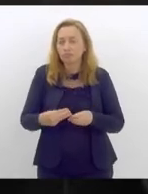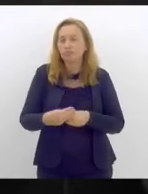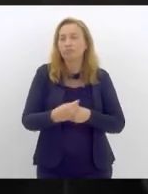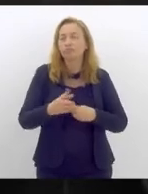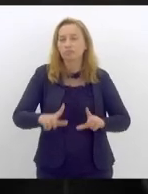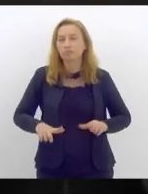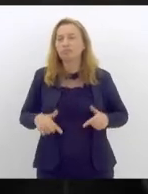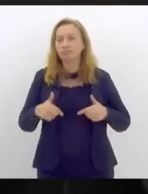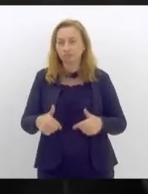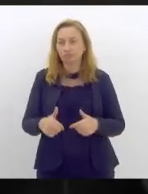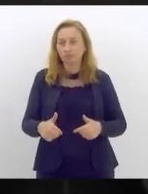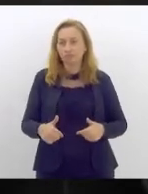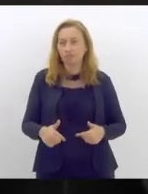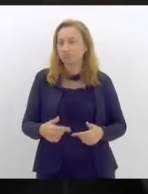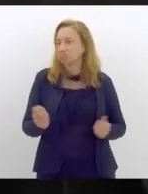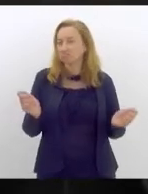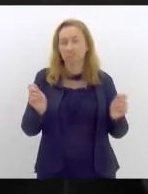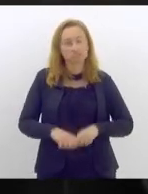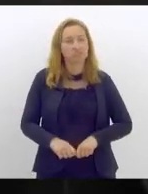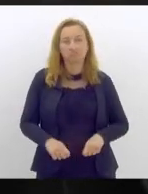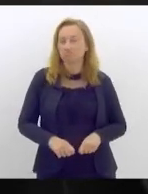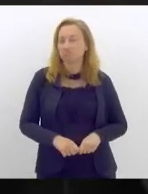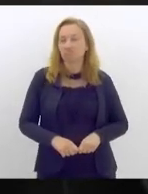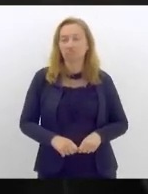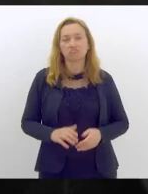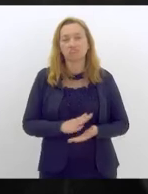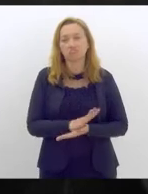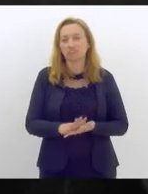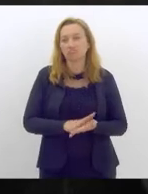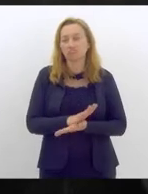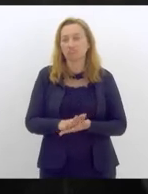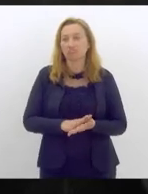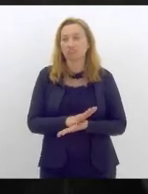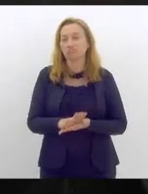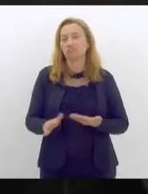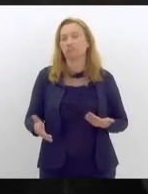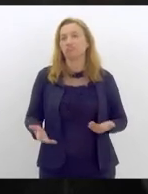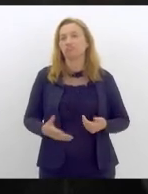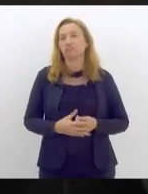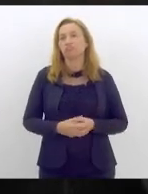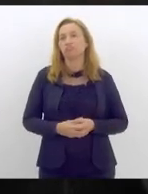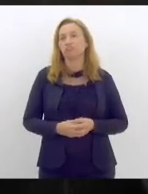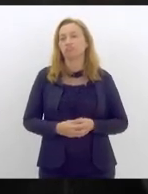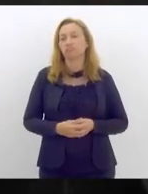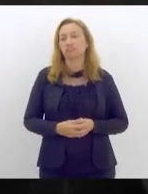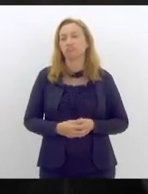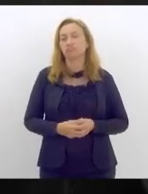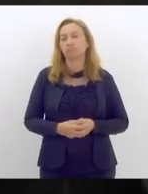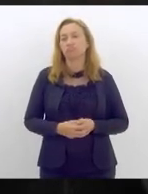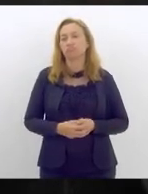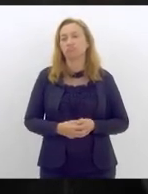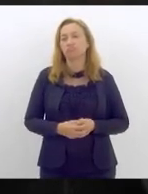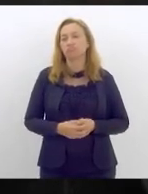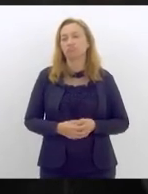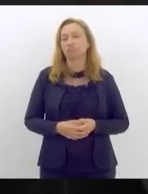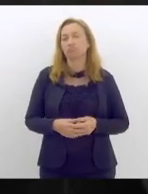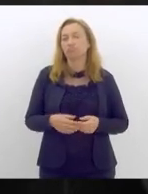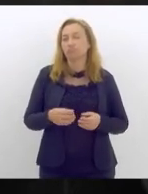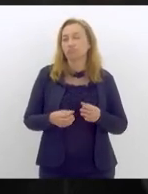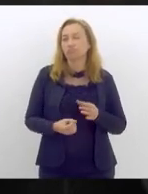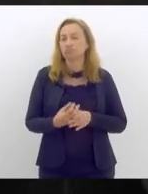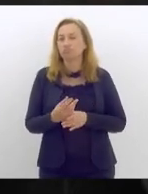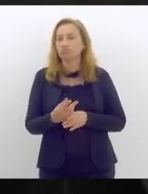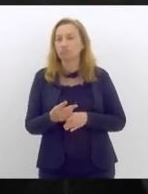na verdade ela não tem capacidade de postulatória Então ela ela ela ela faz procurações para